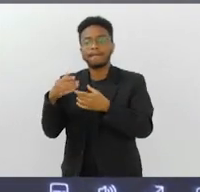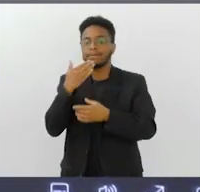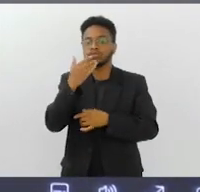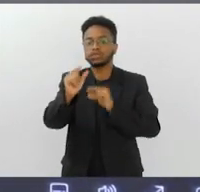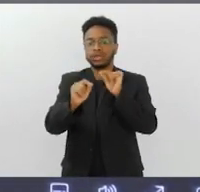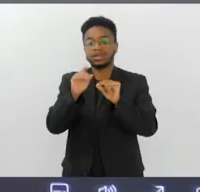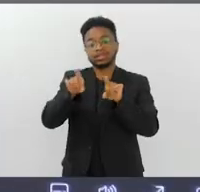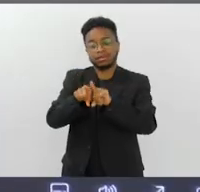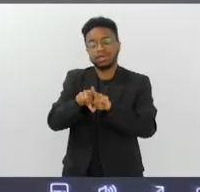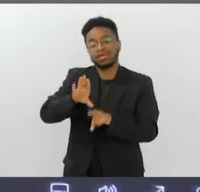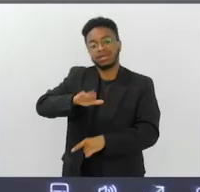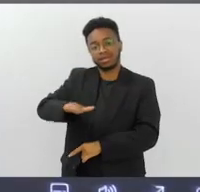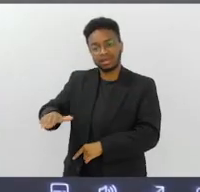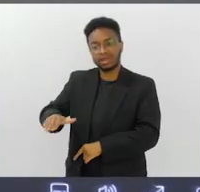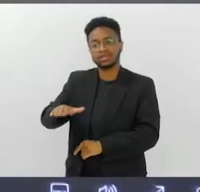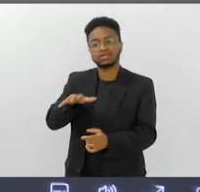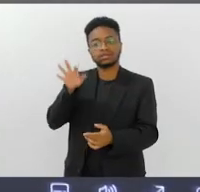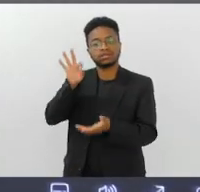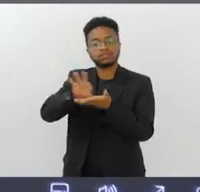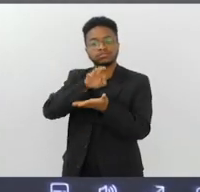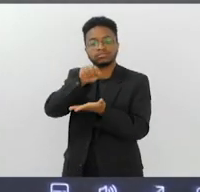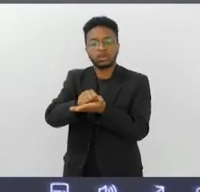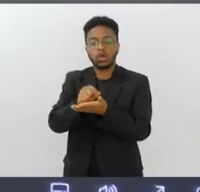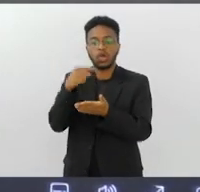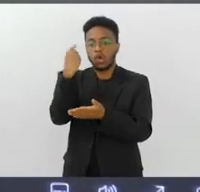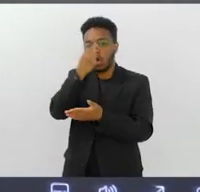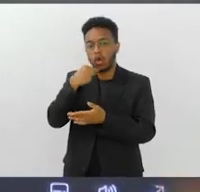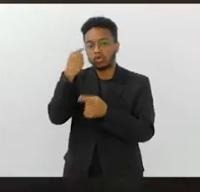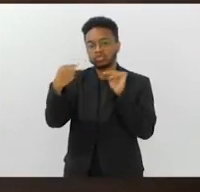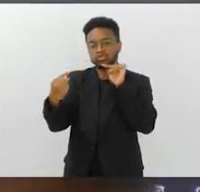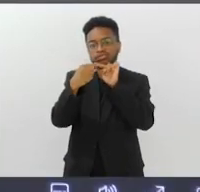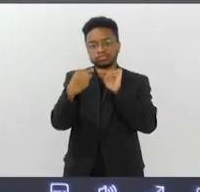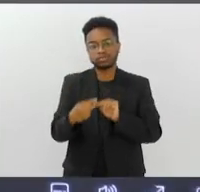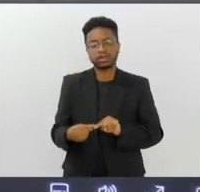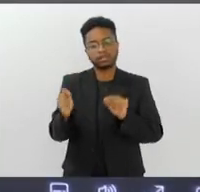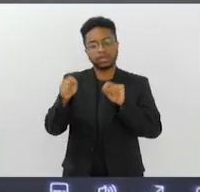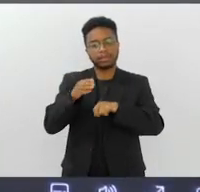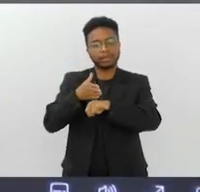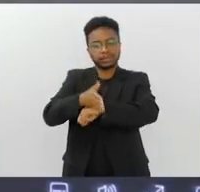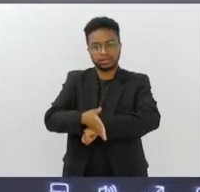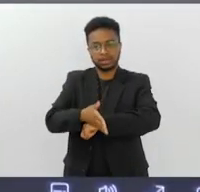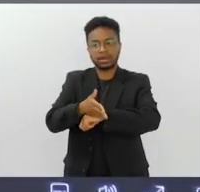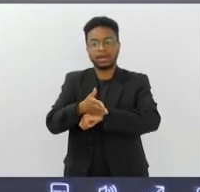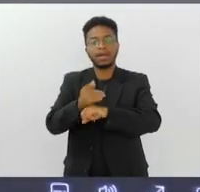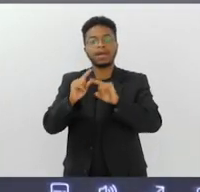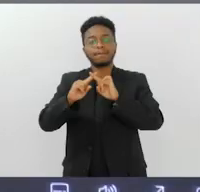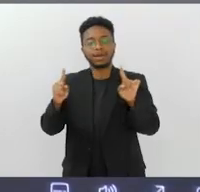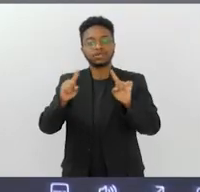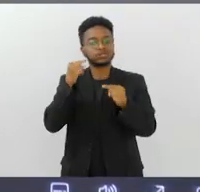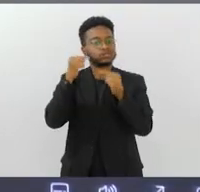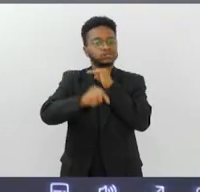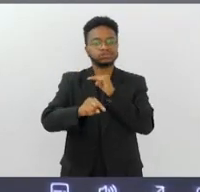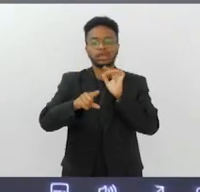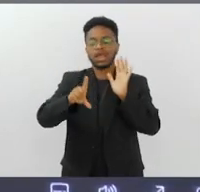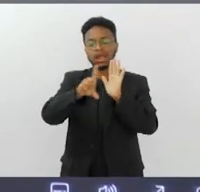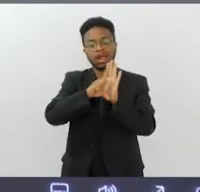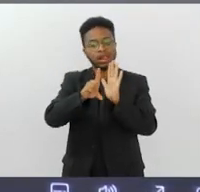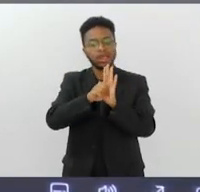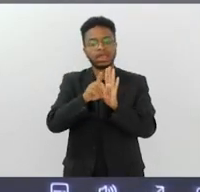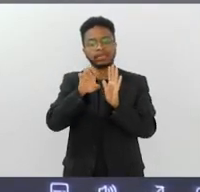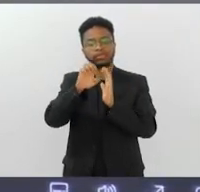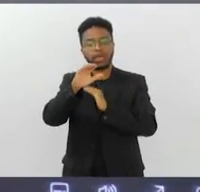até mesmo crianças cadastrem a biometria facial para entrar nos estádios o que fere princípios legais de proteção à criança e